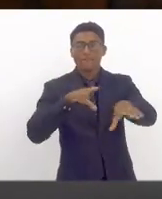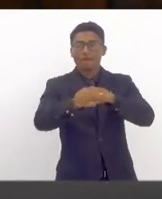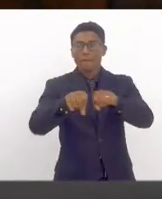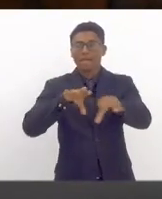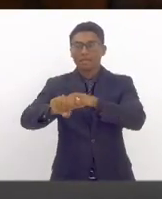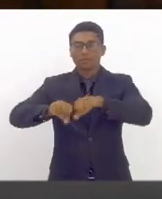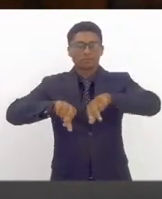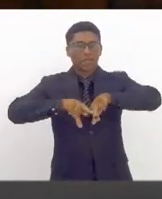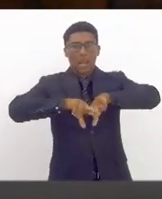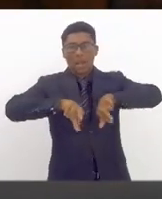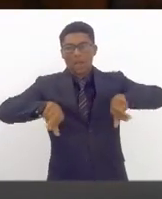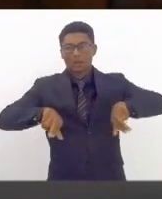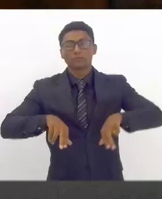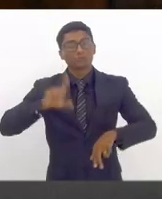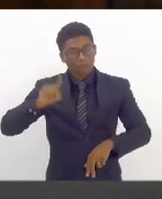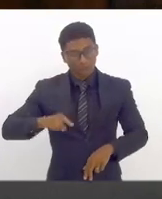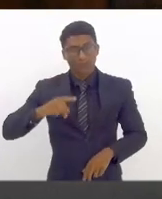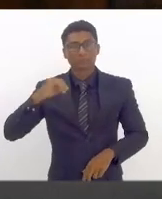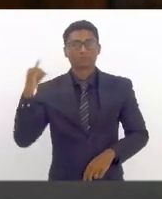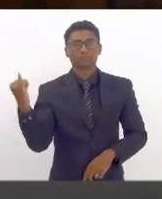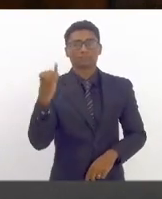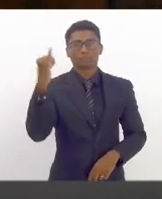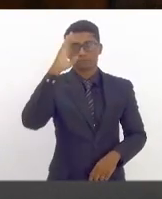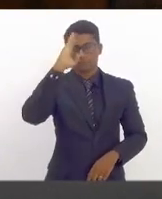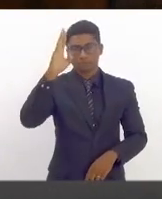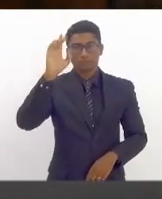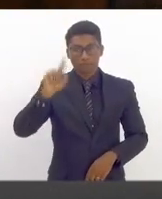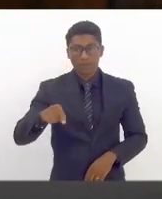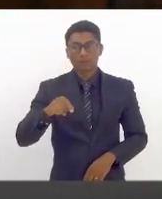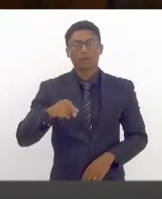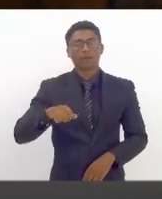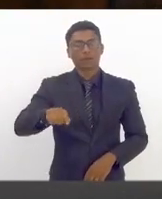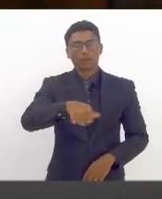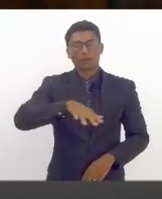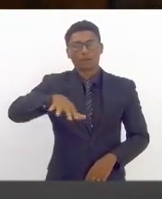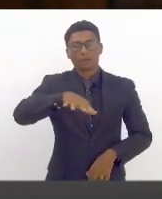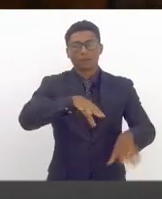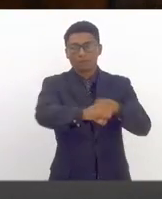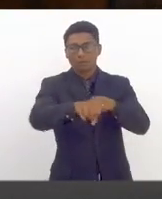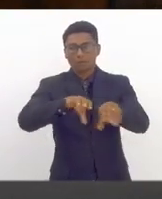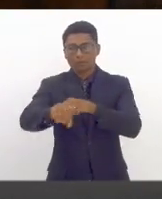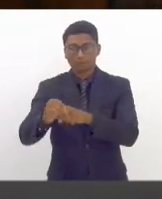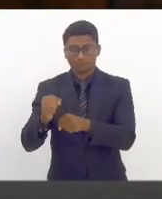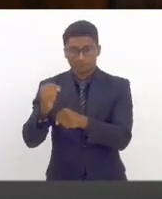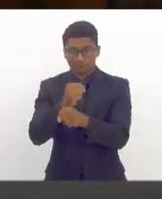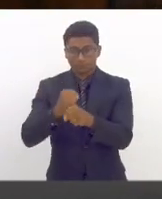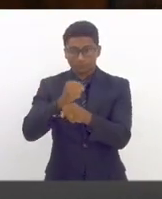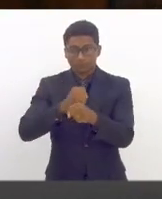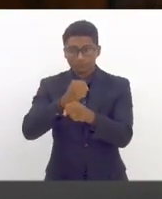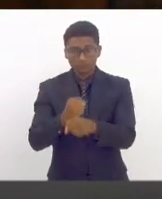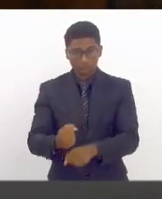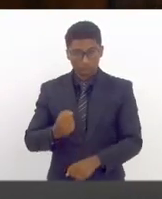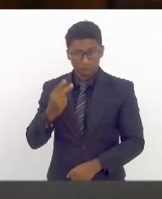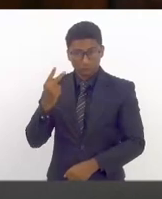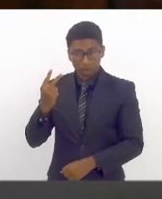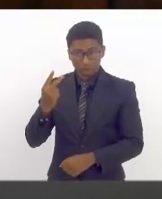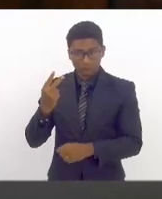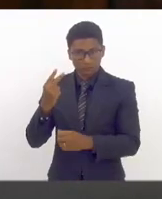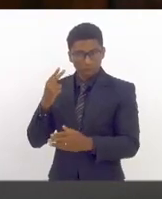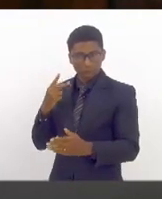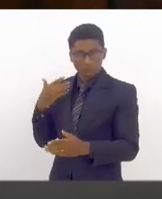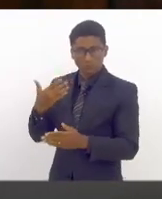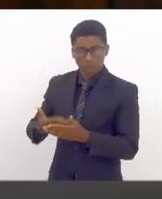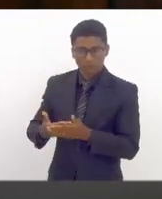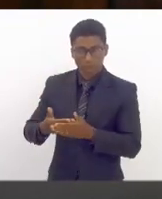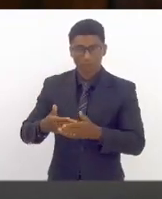fundamentais da organização da cultura é a parte da formação e no último uns dois anos né que o período que o Observatório se